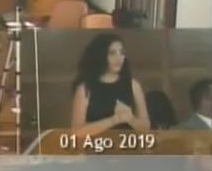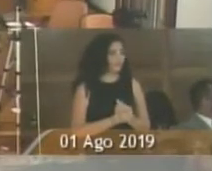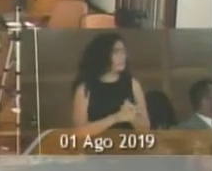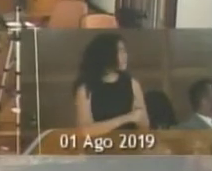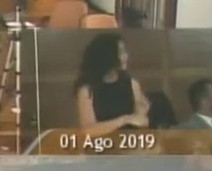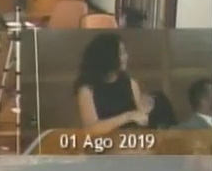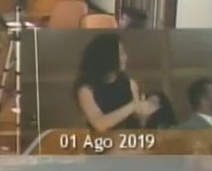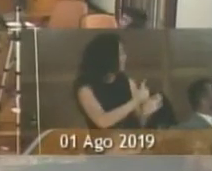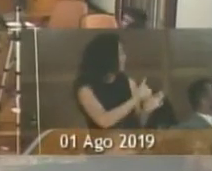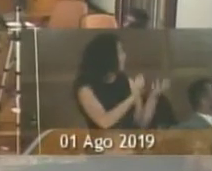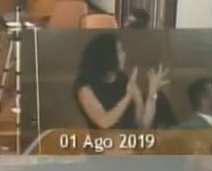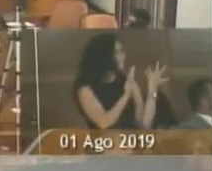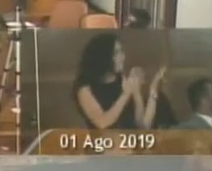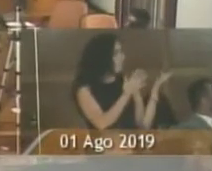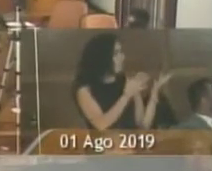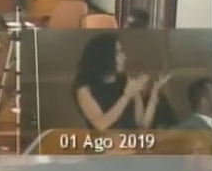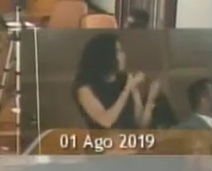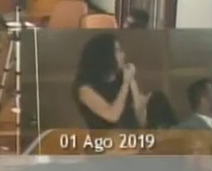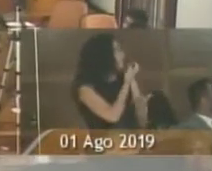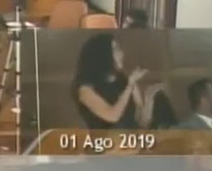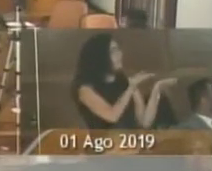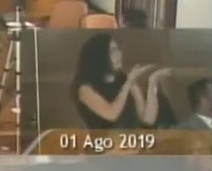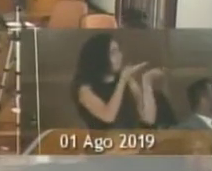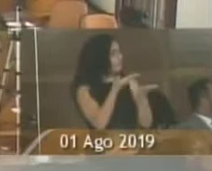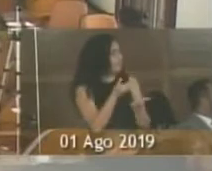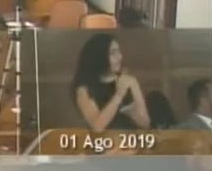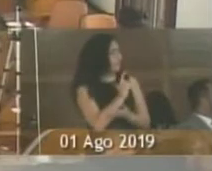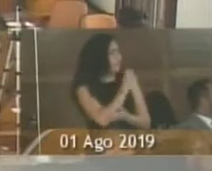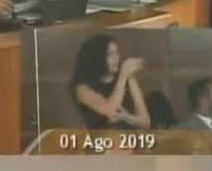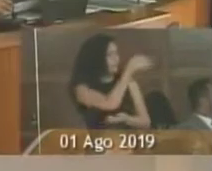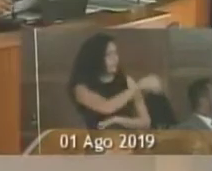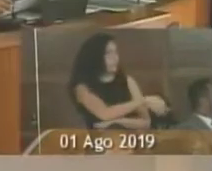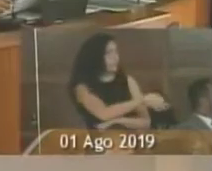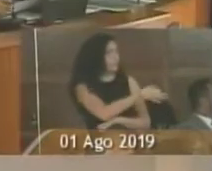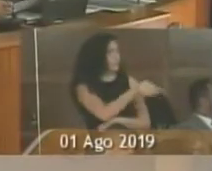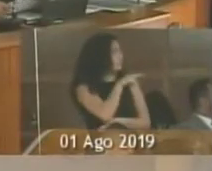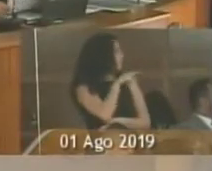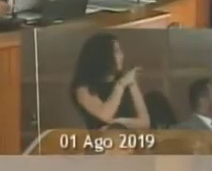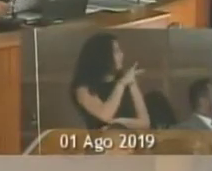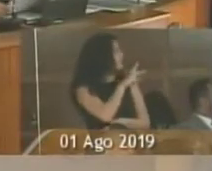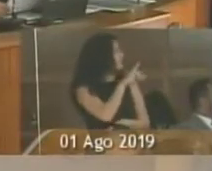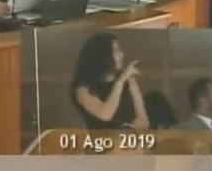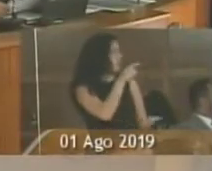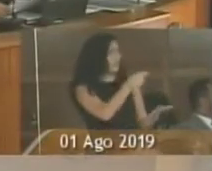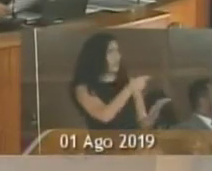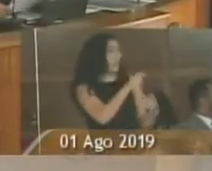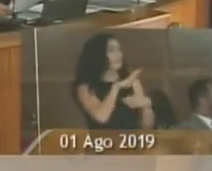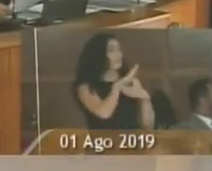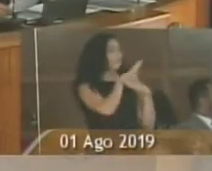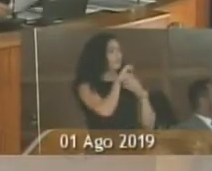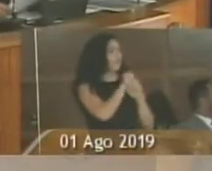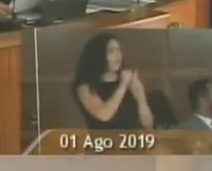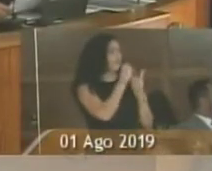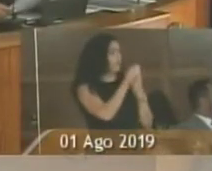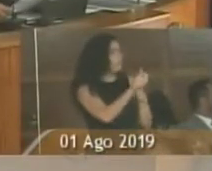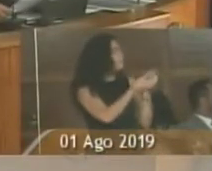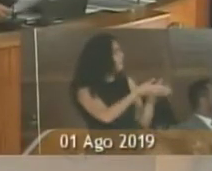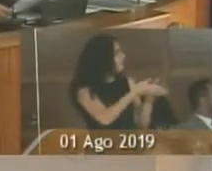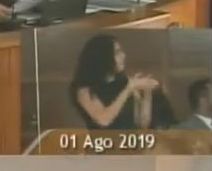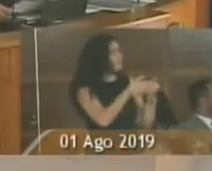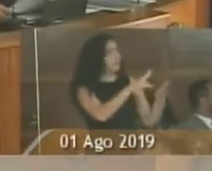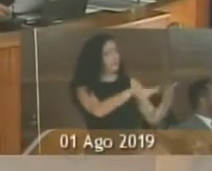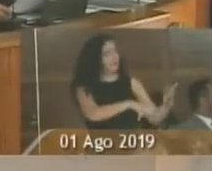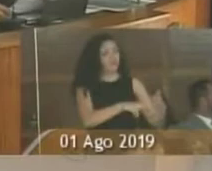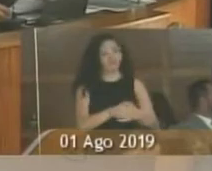Primeiro, parabéns para você. Tá? Seja muito bem-vinda. Tenho certeza. Obrigada. Que você vai contribuir muito com a sociedade angrense. por gentileza. Fique à